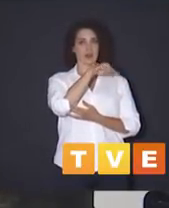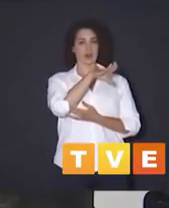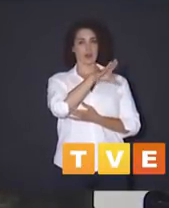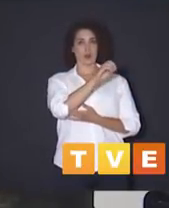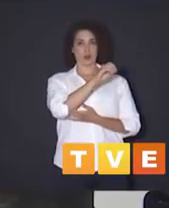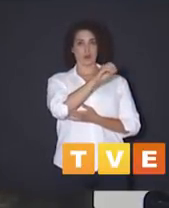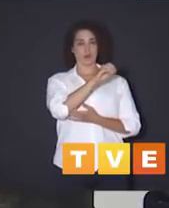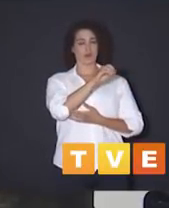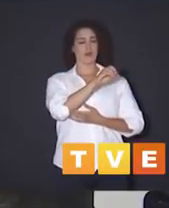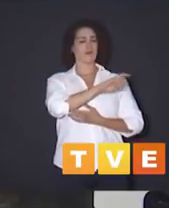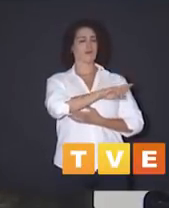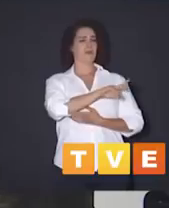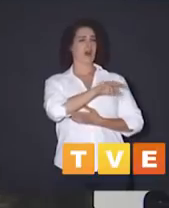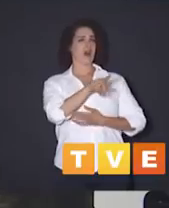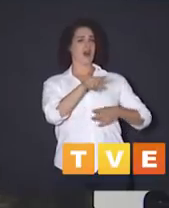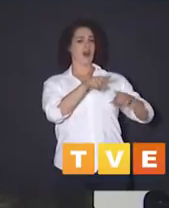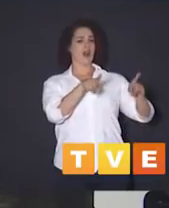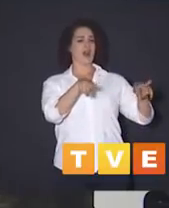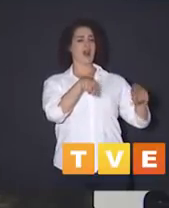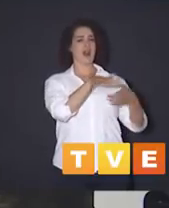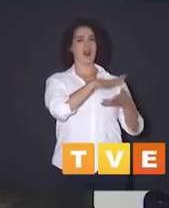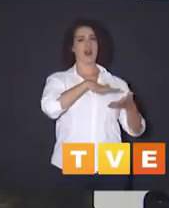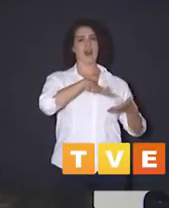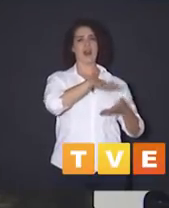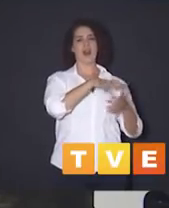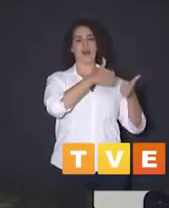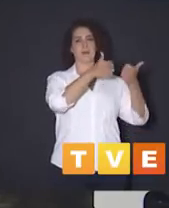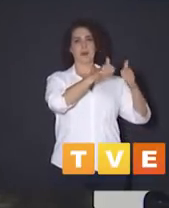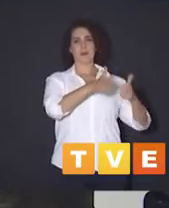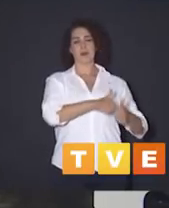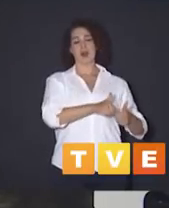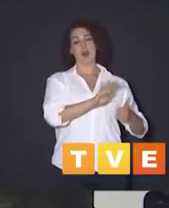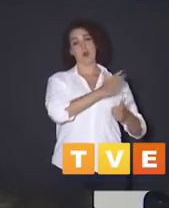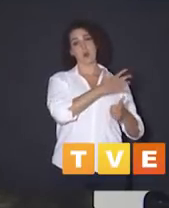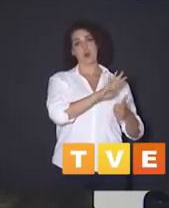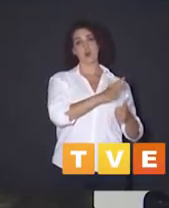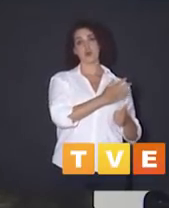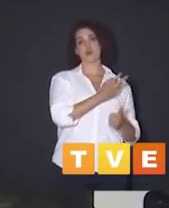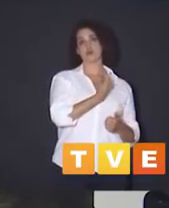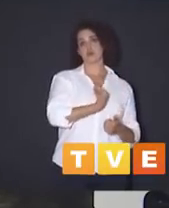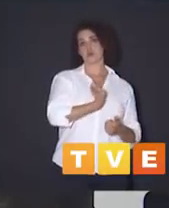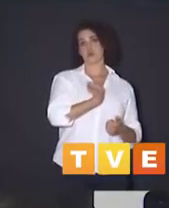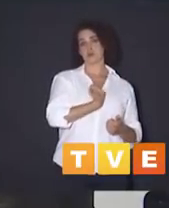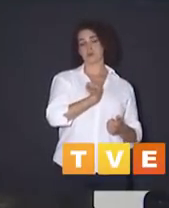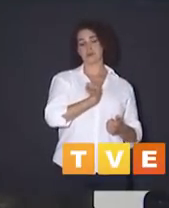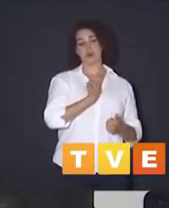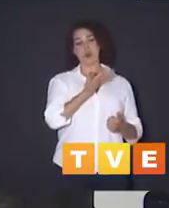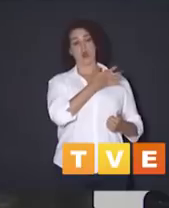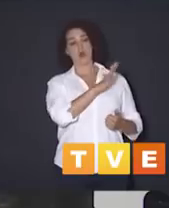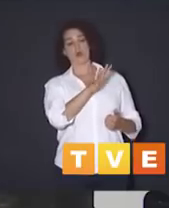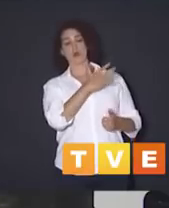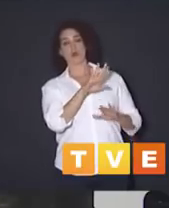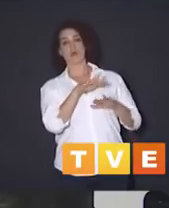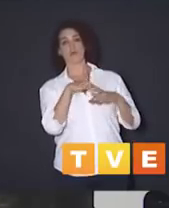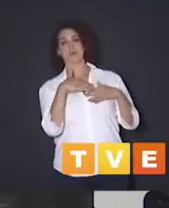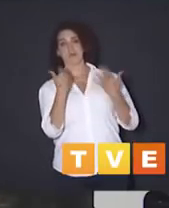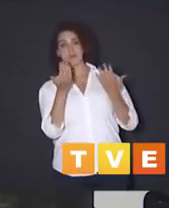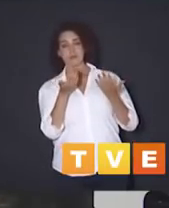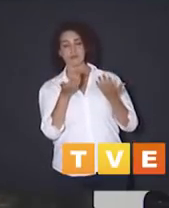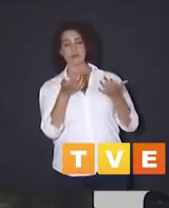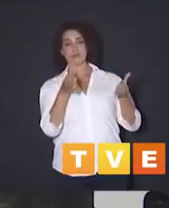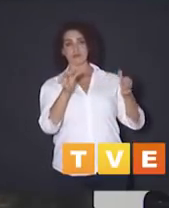candomblé ativos alguns tombados de enorme importância é